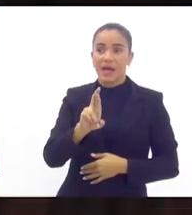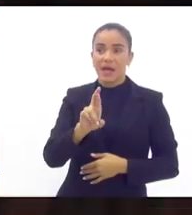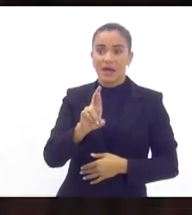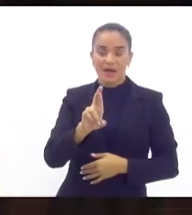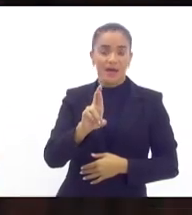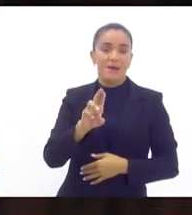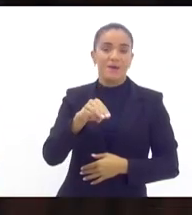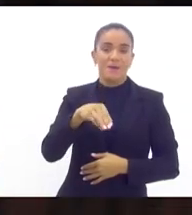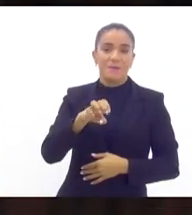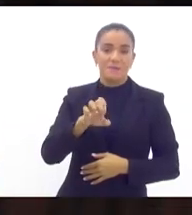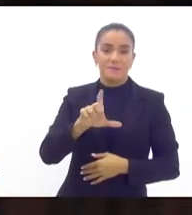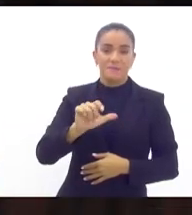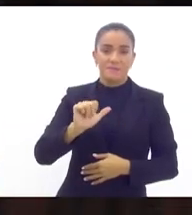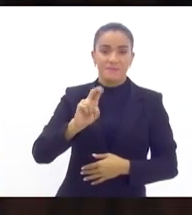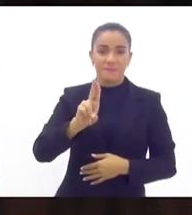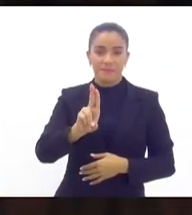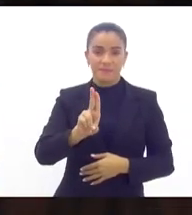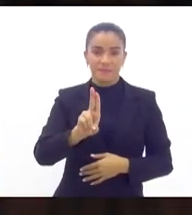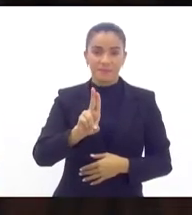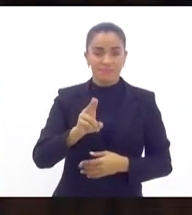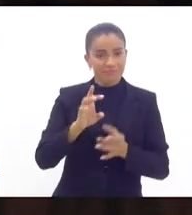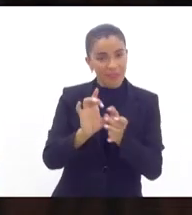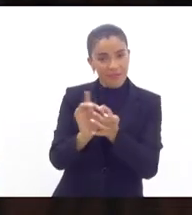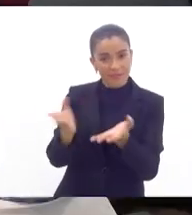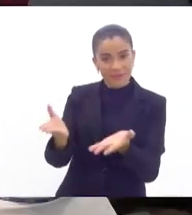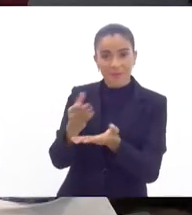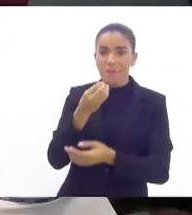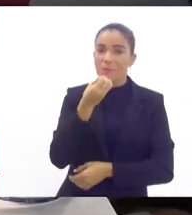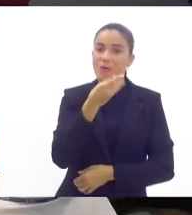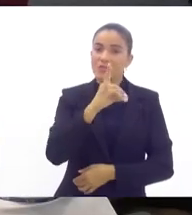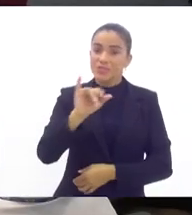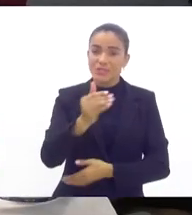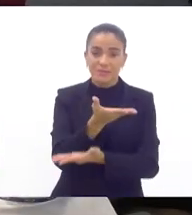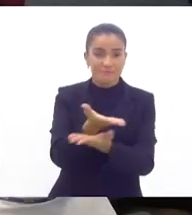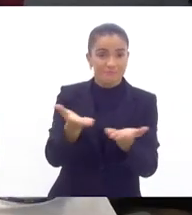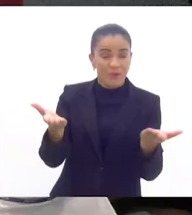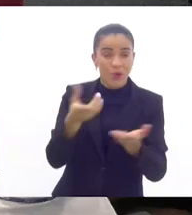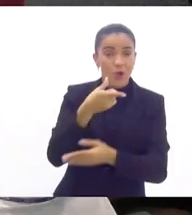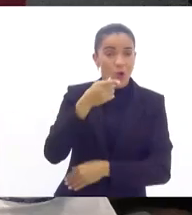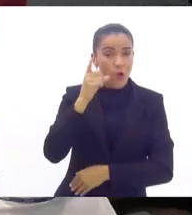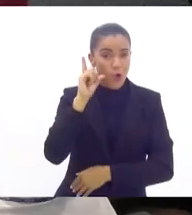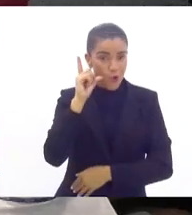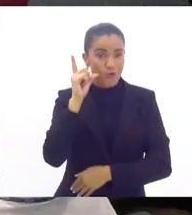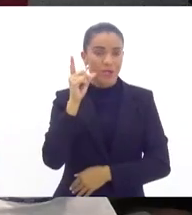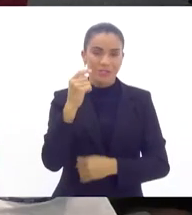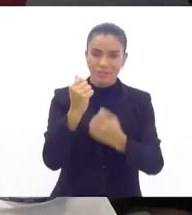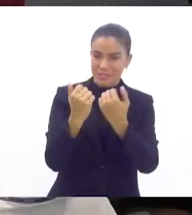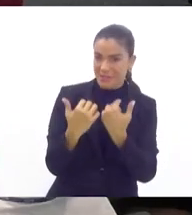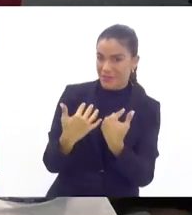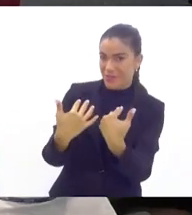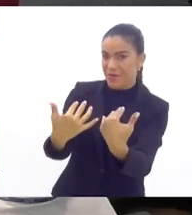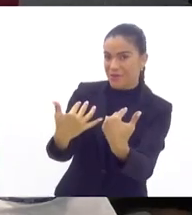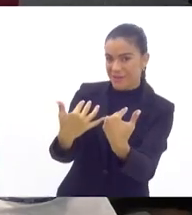e fique à vontade deputada Bom dia para todos ontem estava numa audiência aqui como a deputada